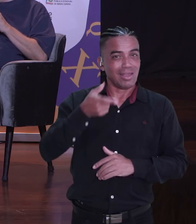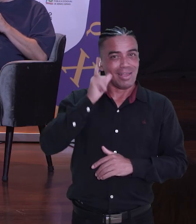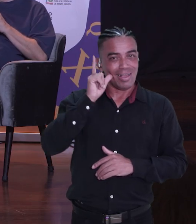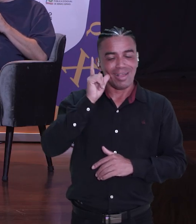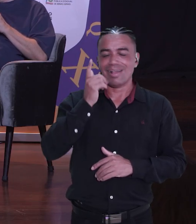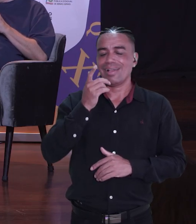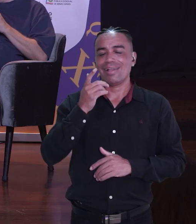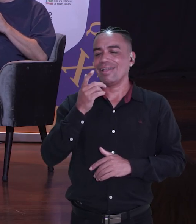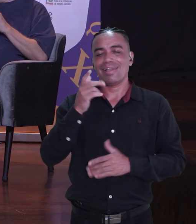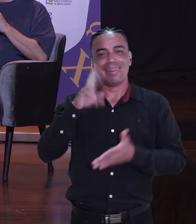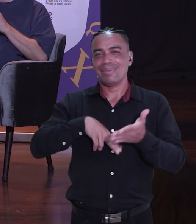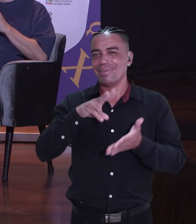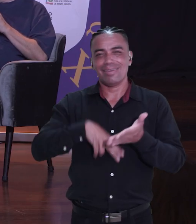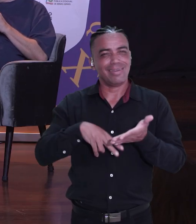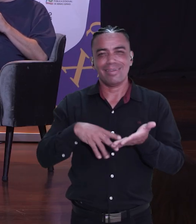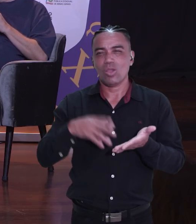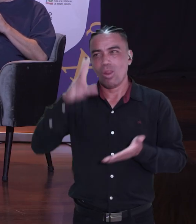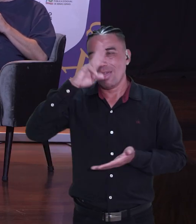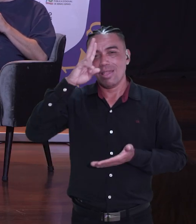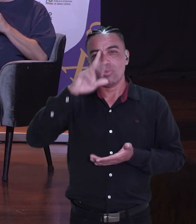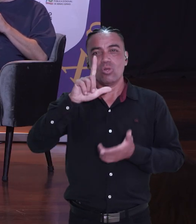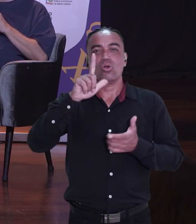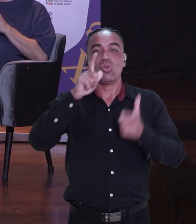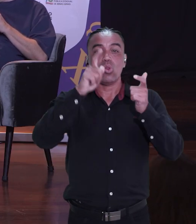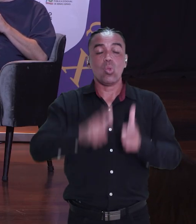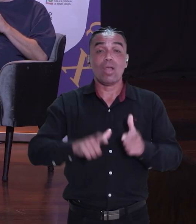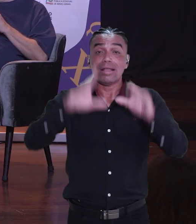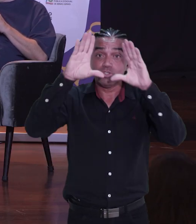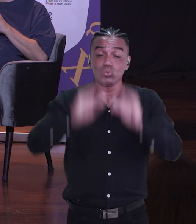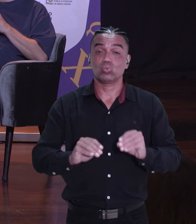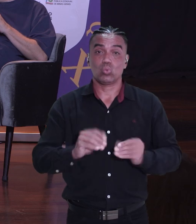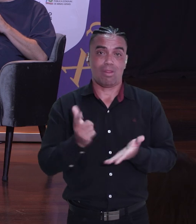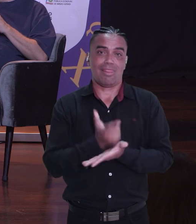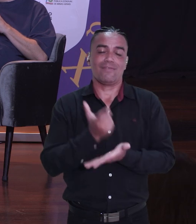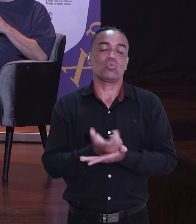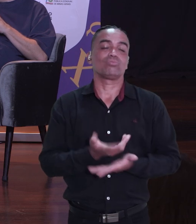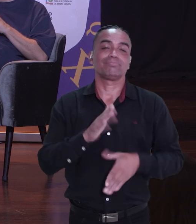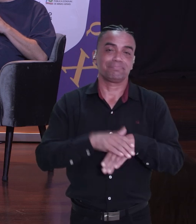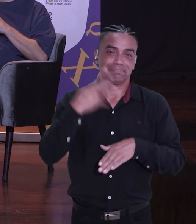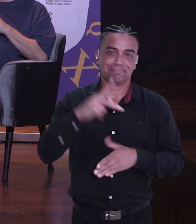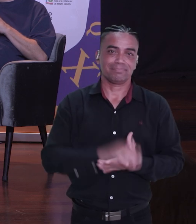estava contando para o senhor, que é um livro que eu não releria, que eu lembro muito dele, que é O Lugar Escuro.